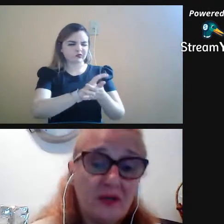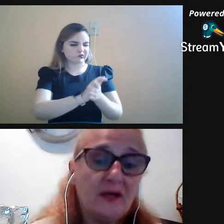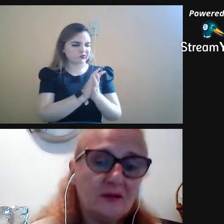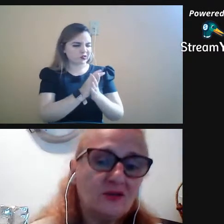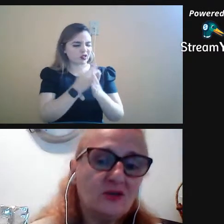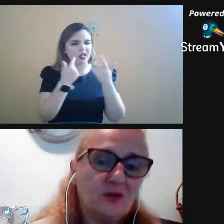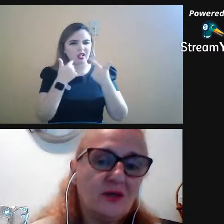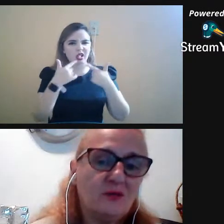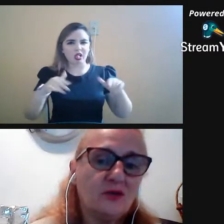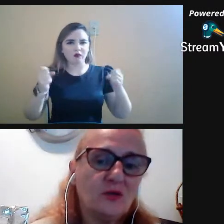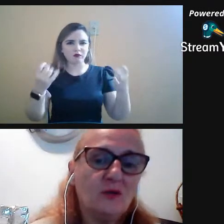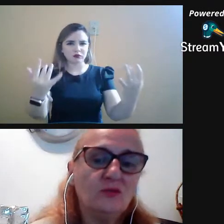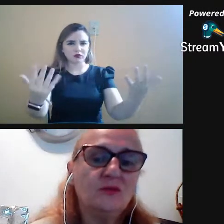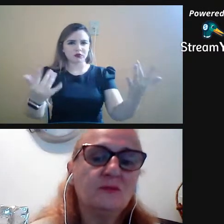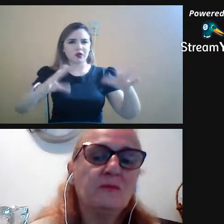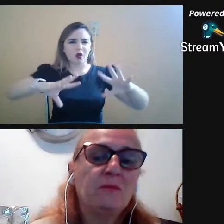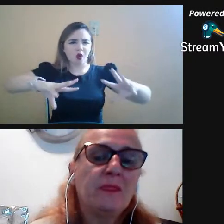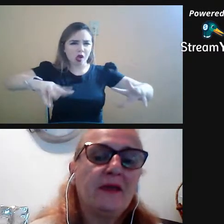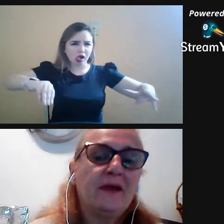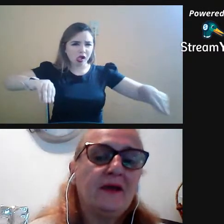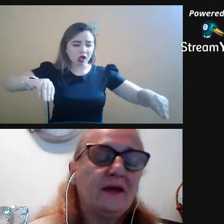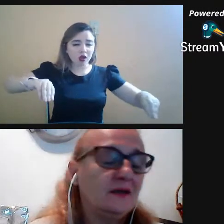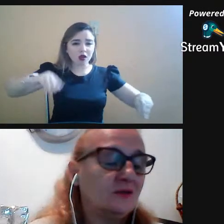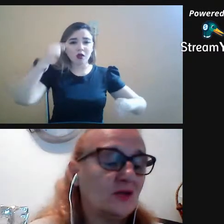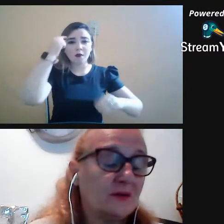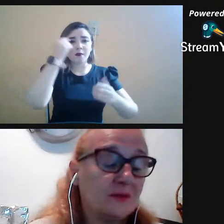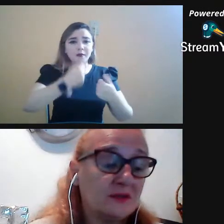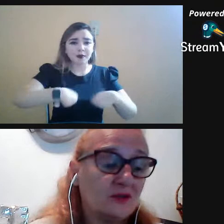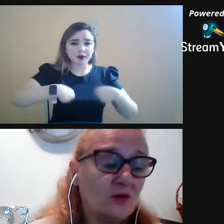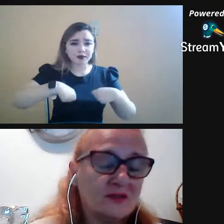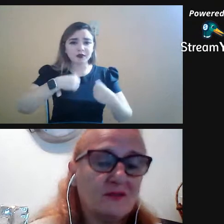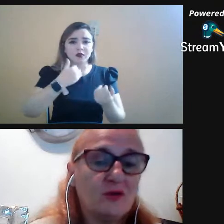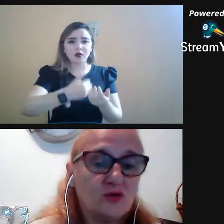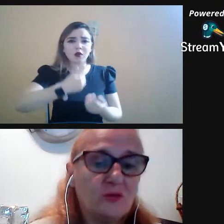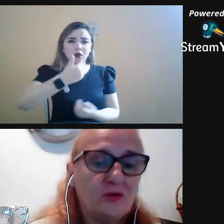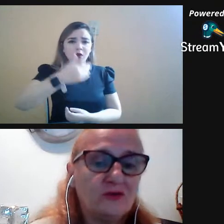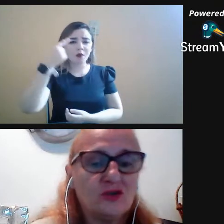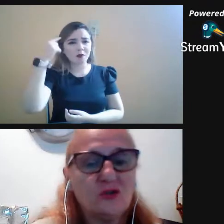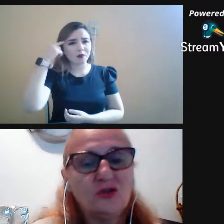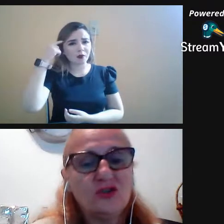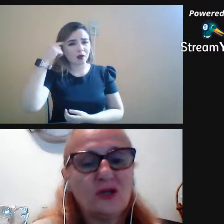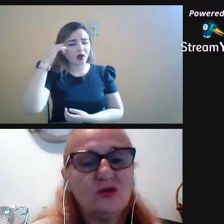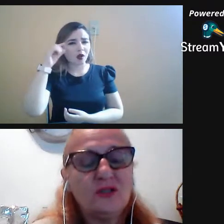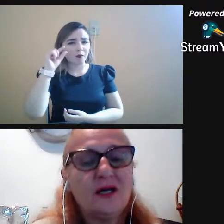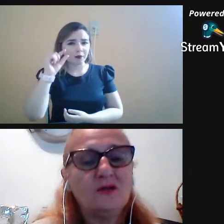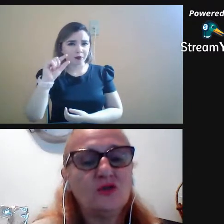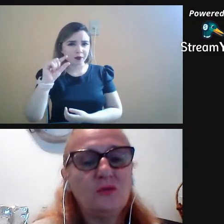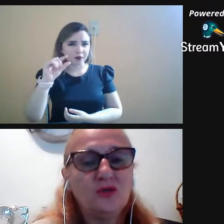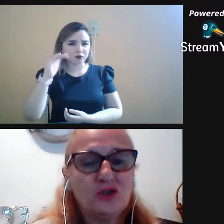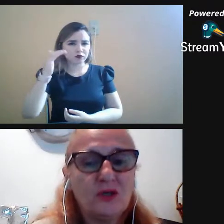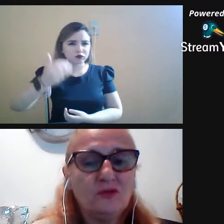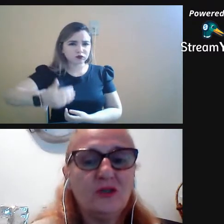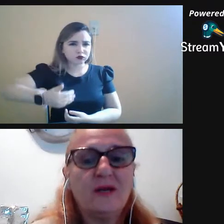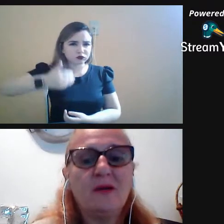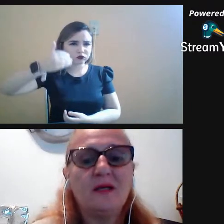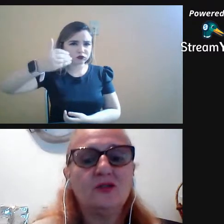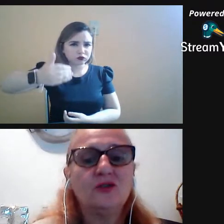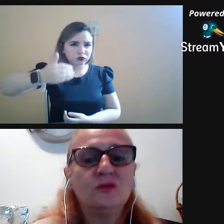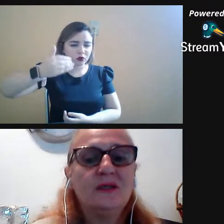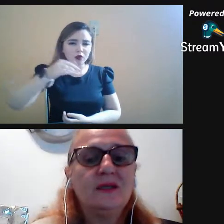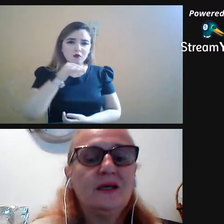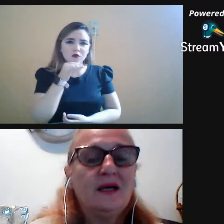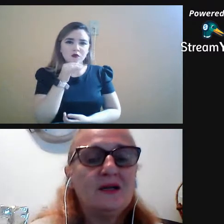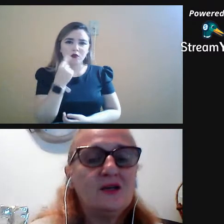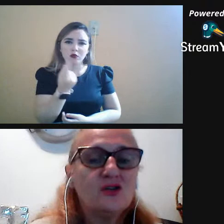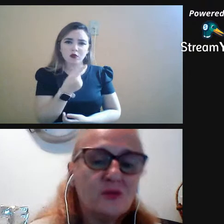começa a pensar em atitudes pequenas, porque o nosso aluno, você estava até pensando agora, você está falando sobre o lixo extraordinário,